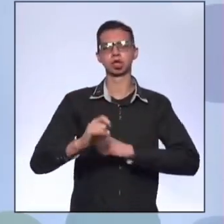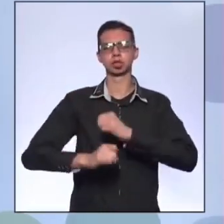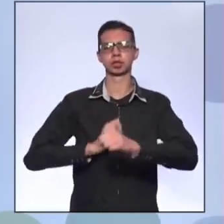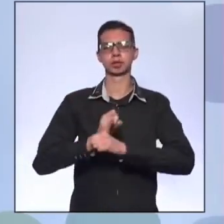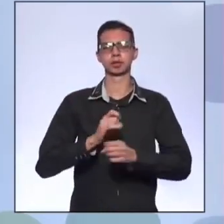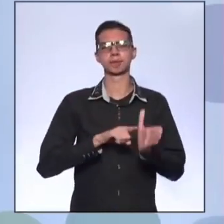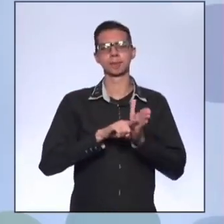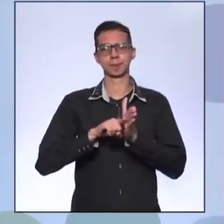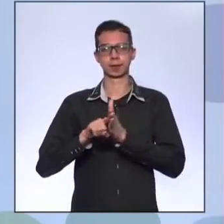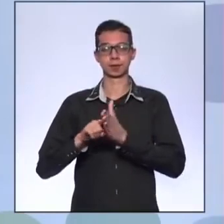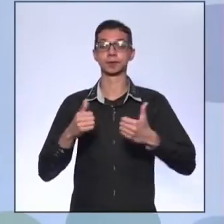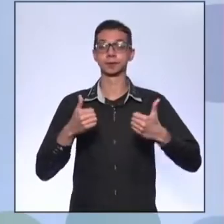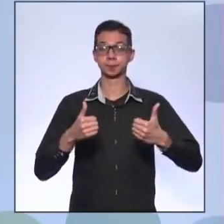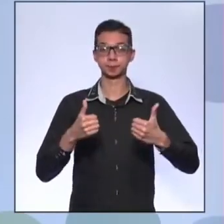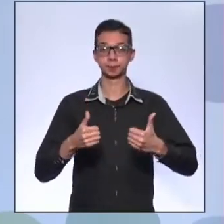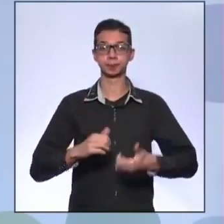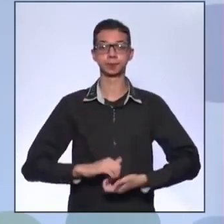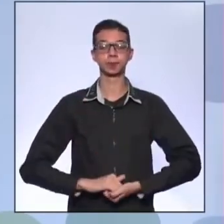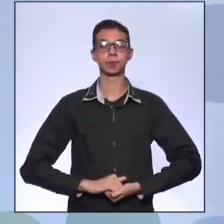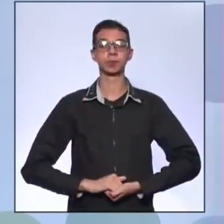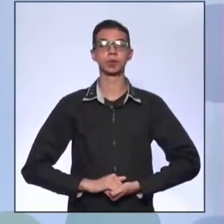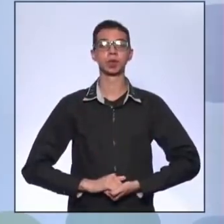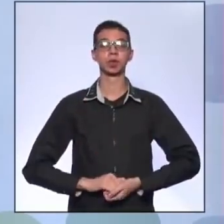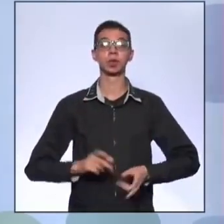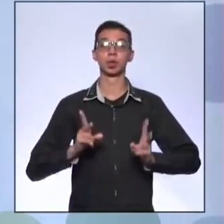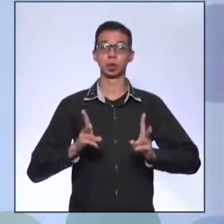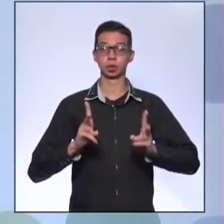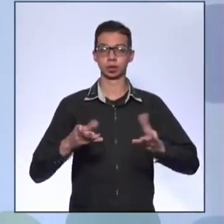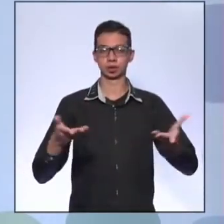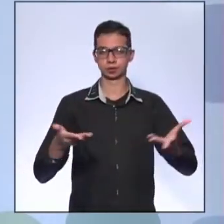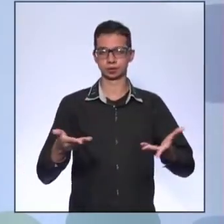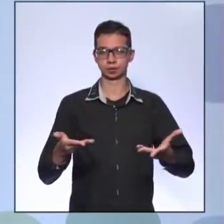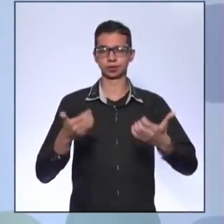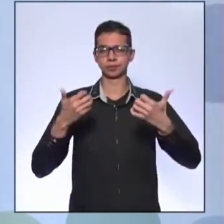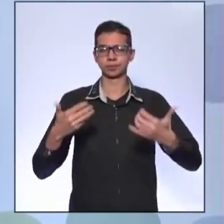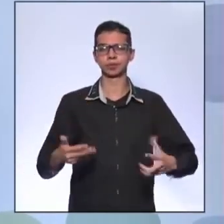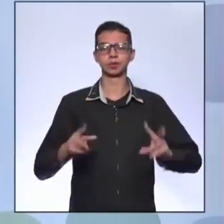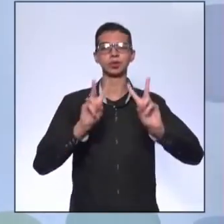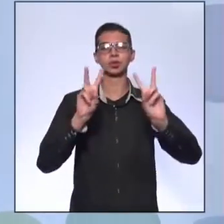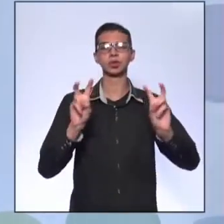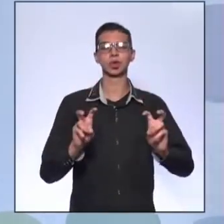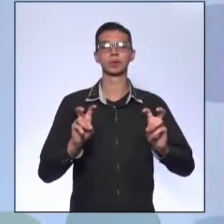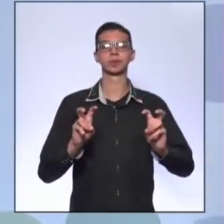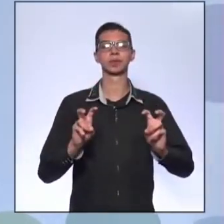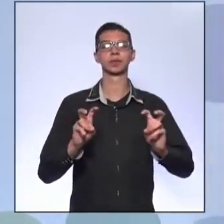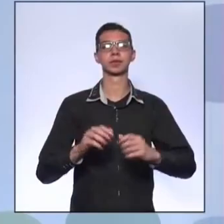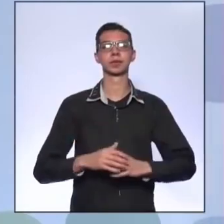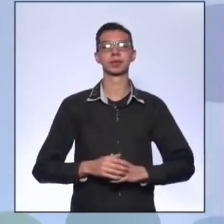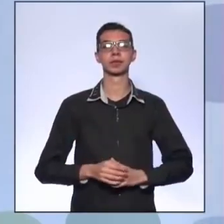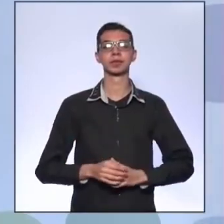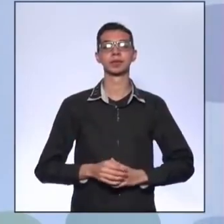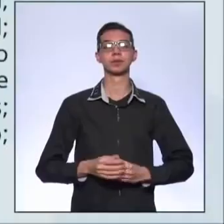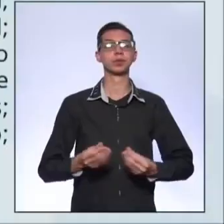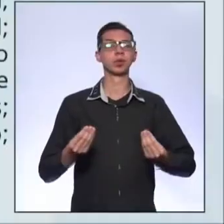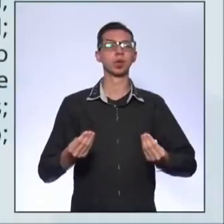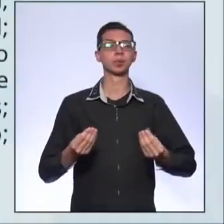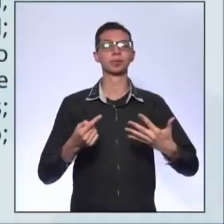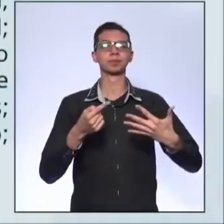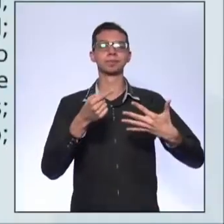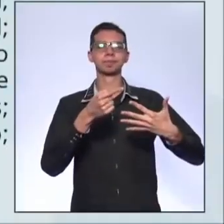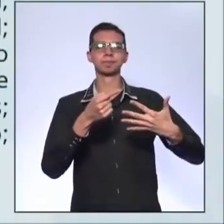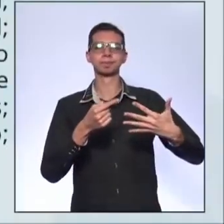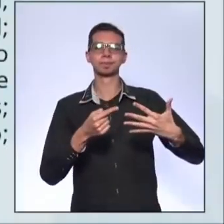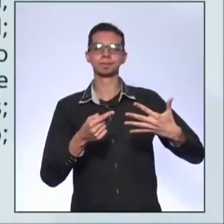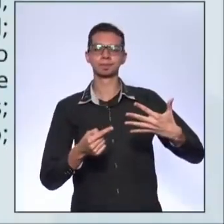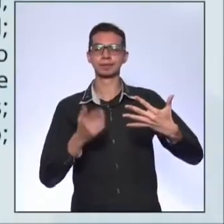tá bom? Vamos lá. Agora falar um pouquinho, né, sobre os novos estilos dentro do teatro, tá? Então nós